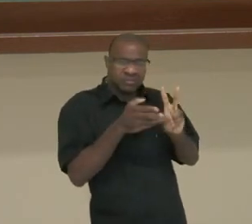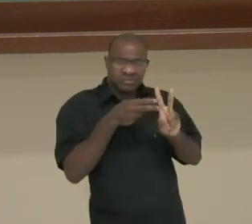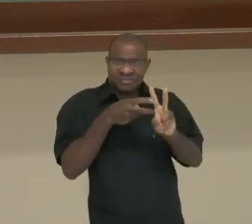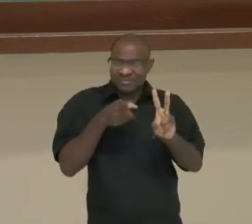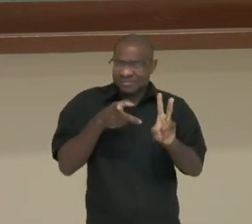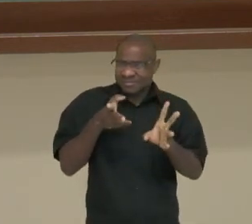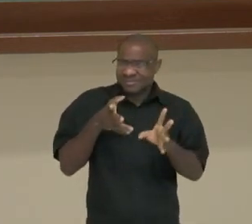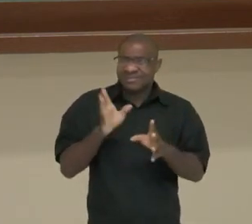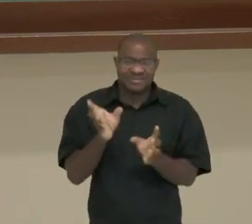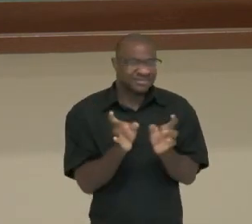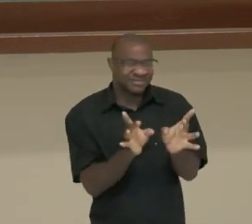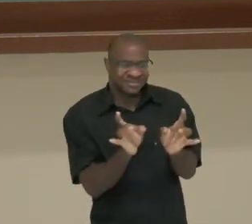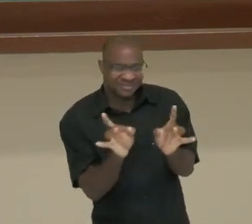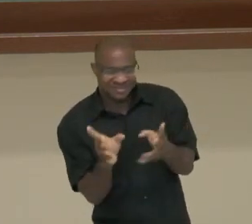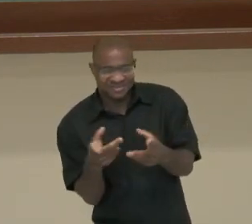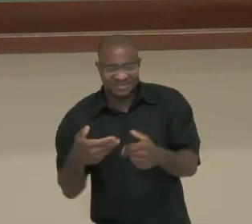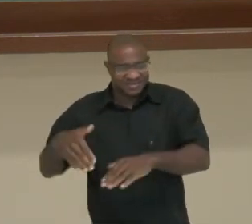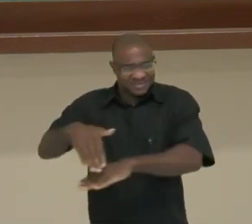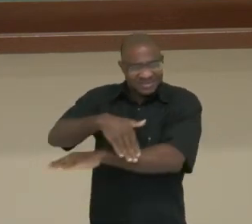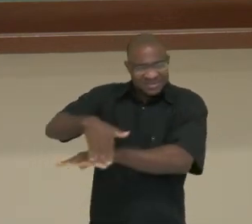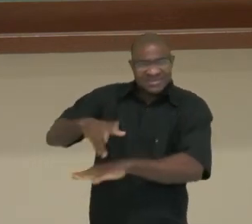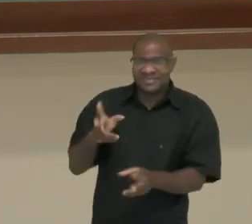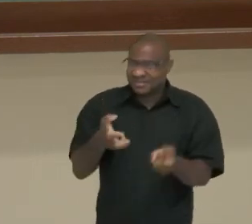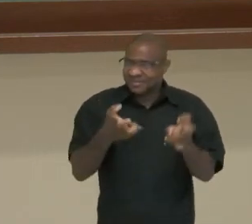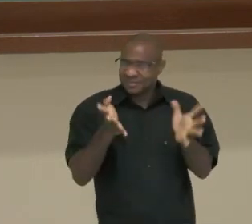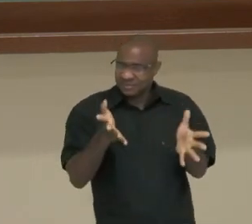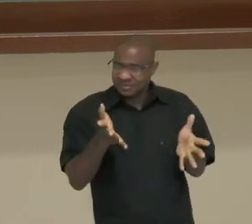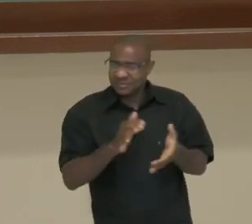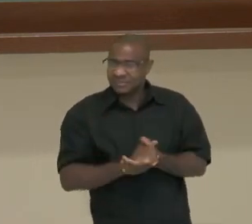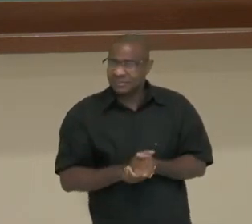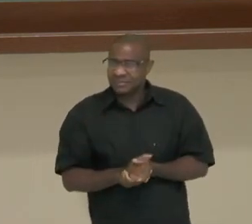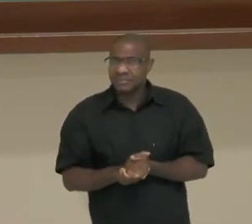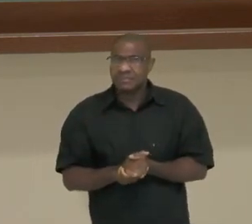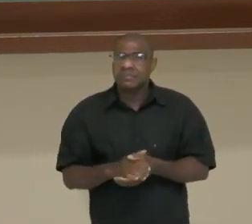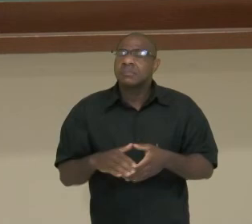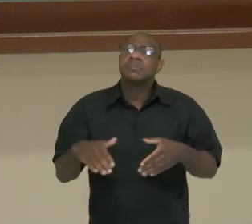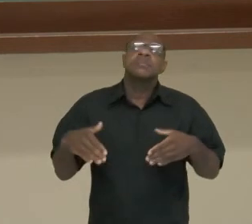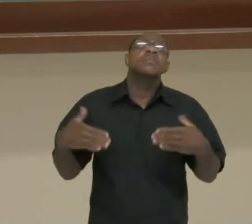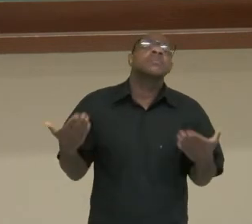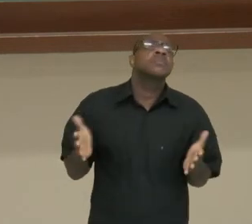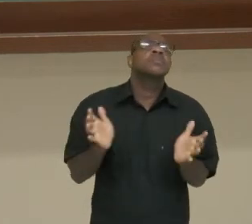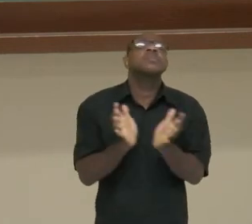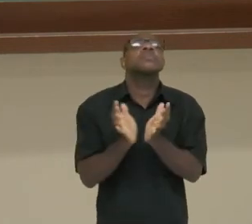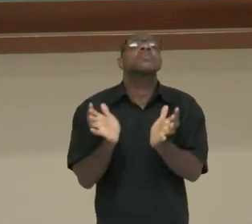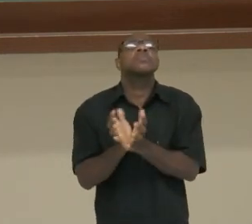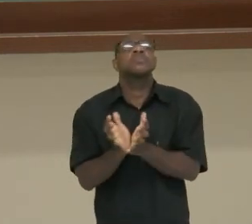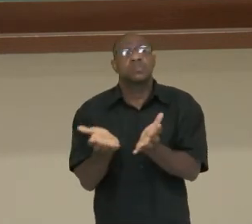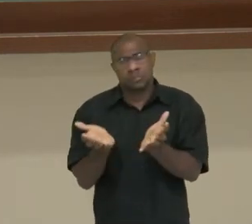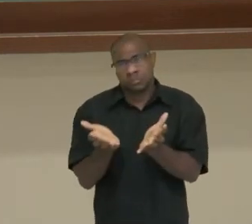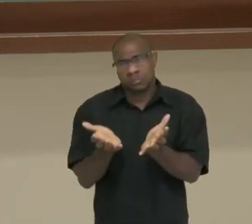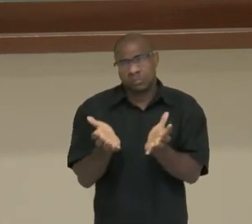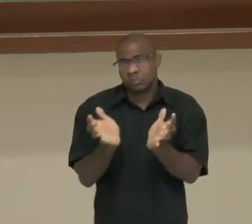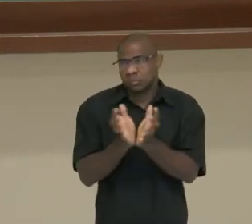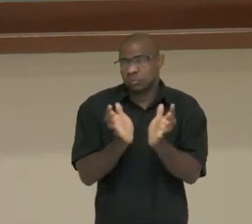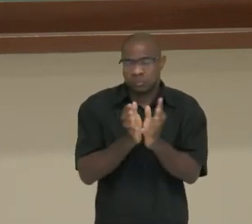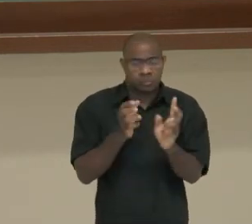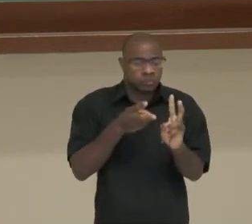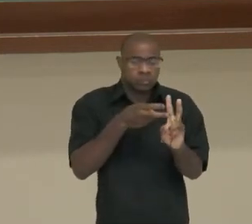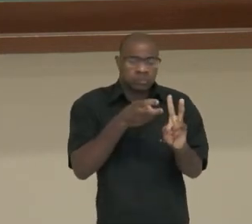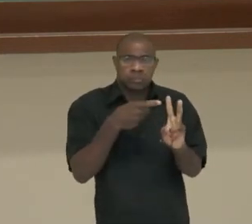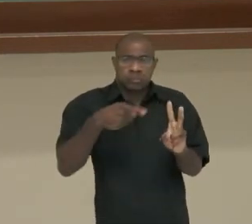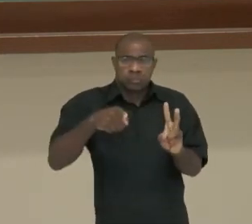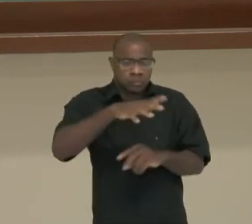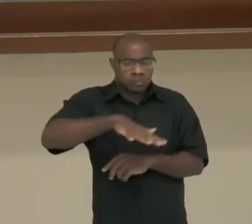vendem objetos, artesanatos? Quais são os grupos indígenas da sua região?